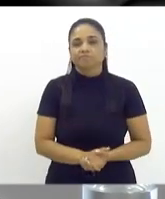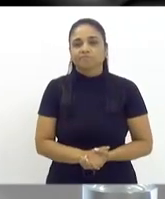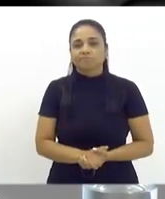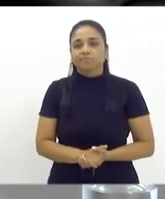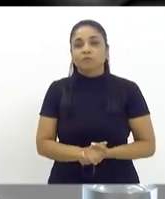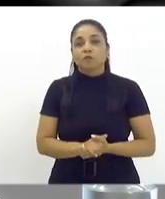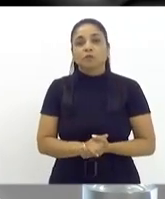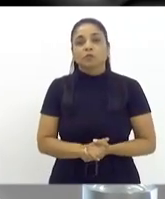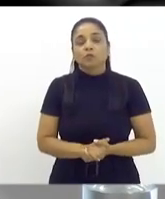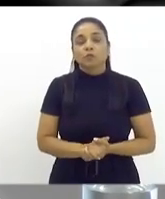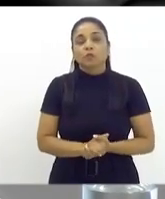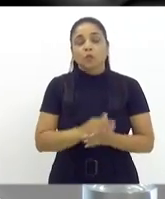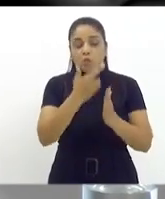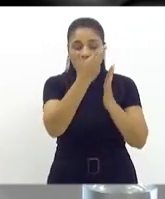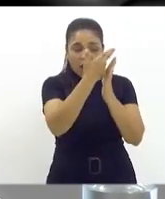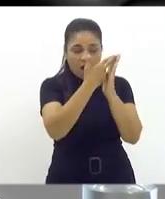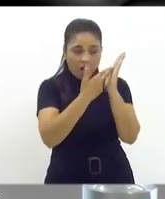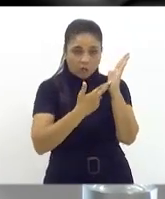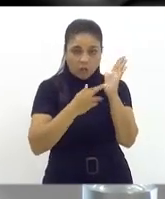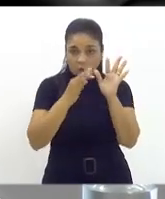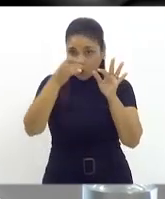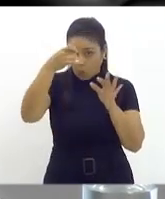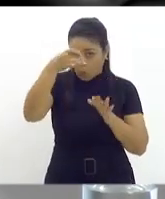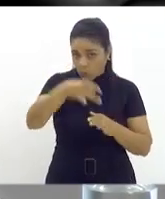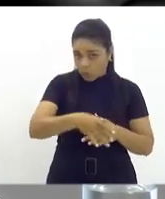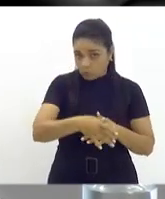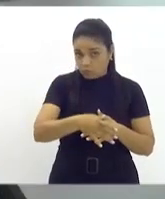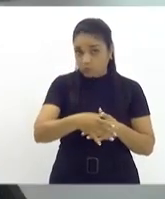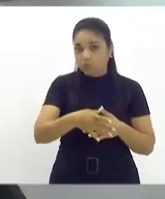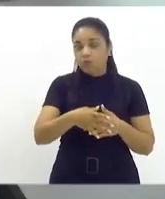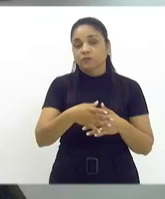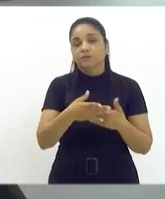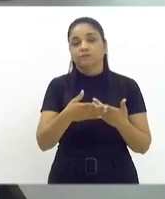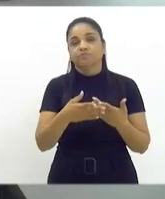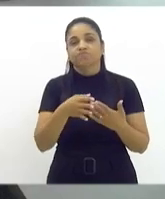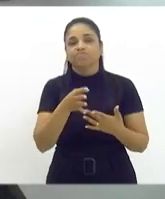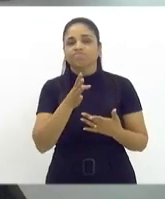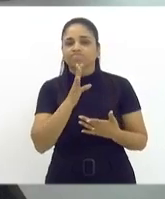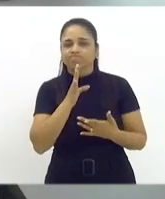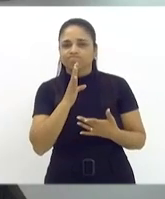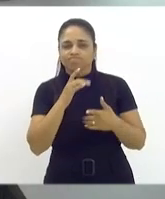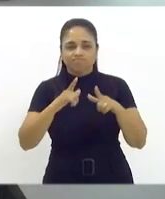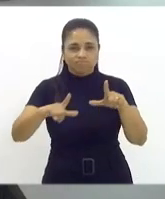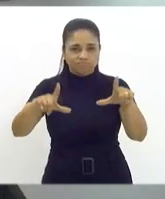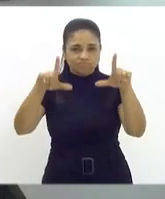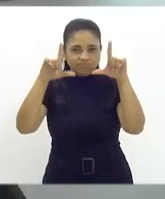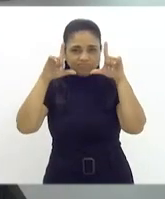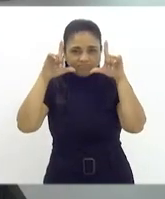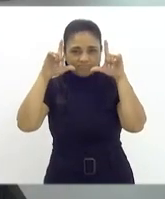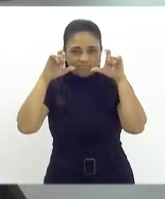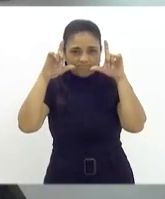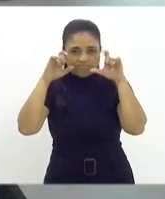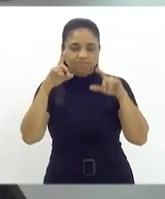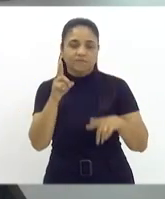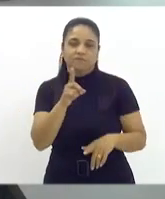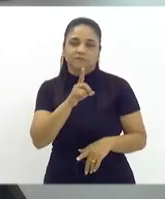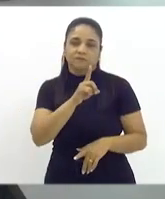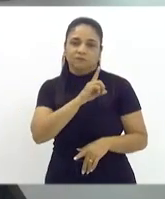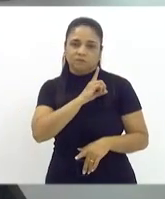neste último relatório foi a forma frequente de reconhecimento utilizado na delegacia